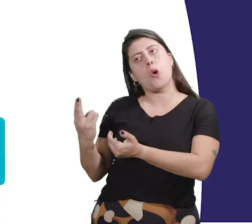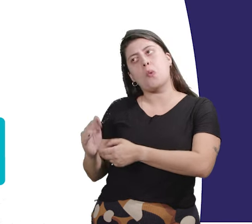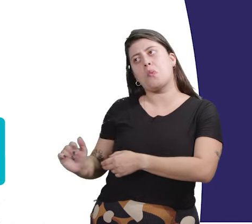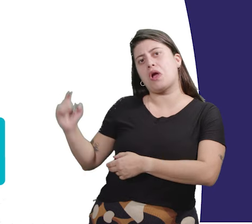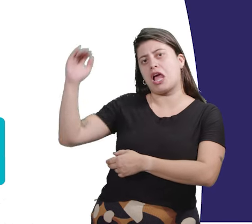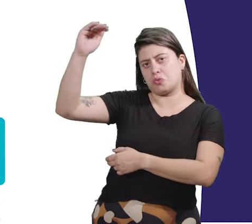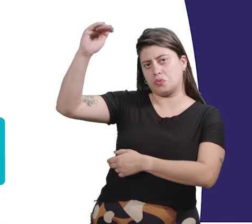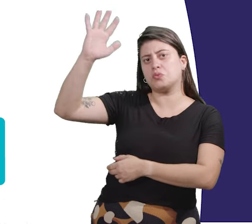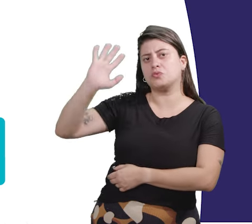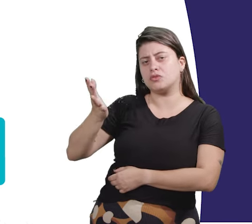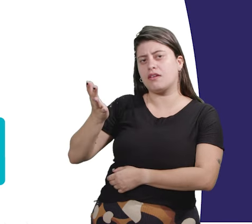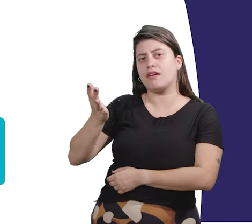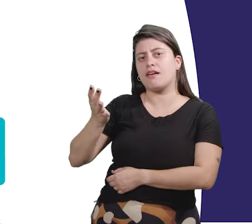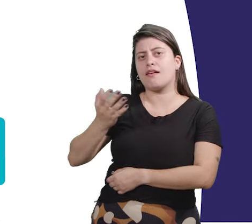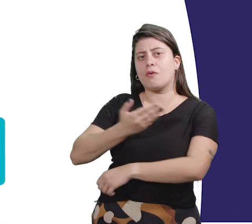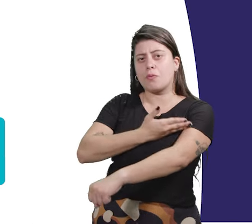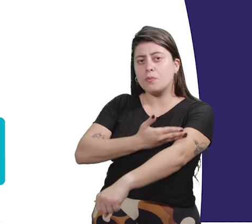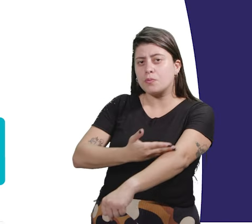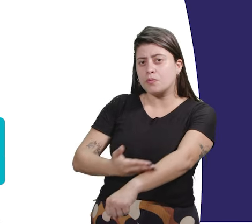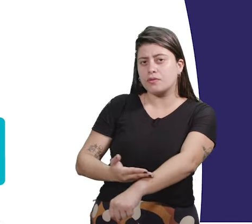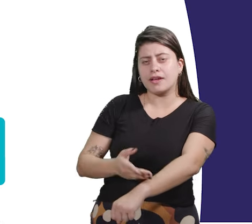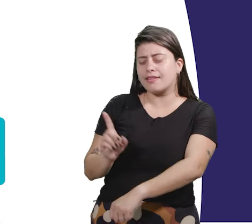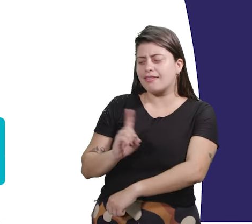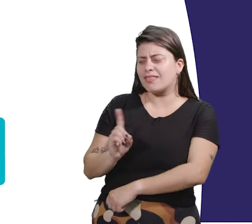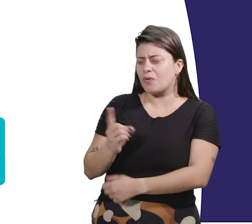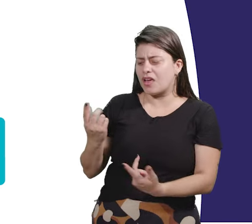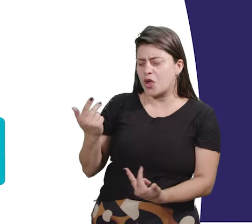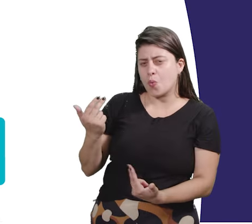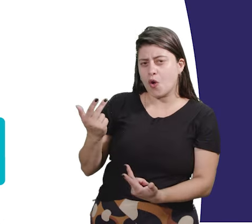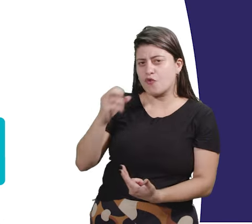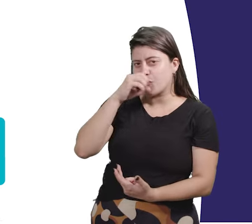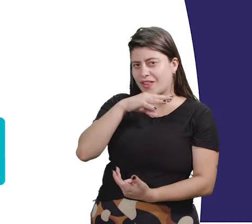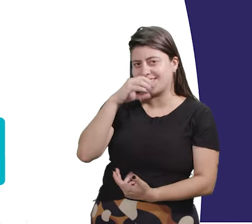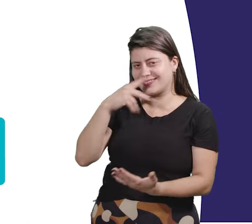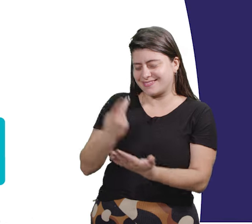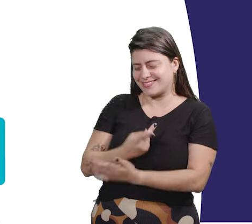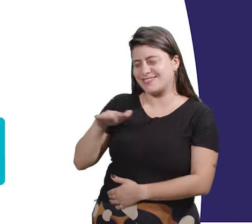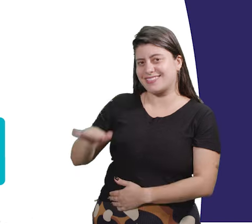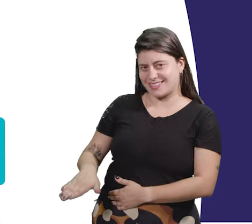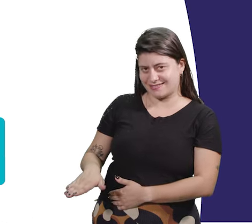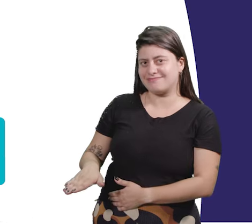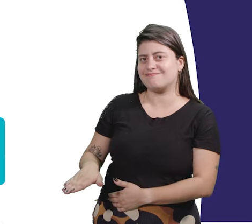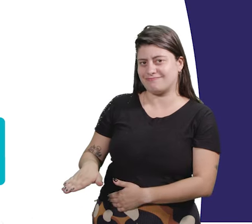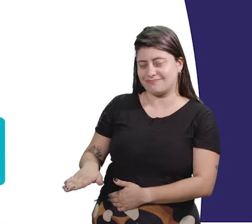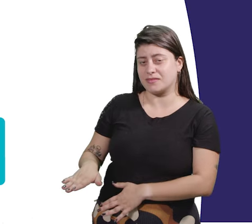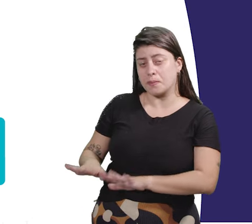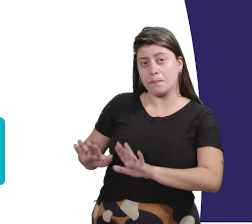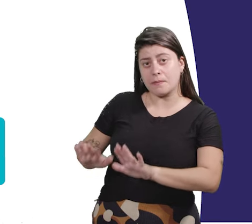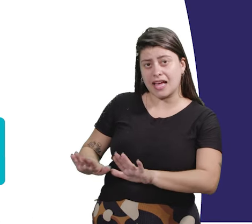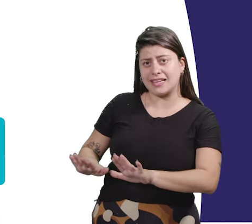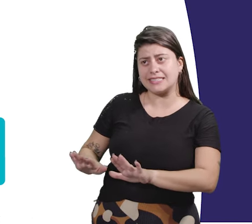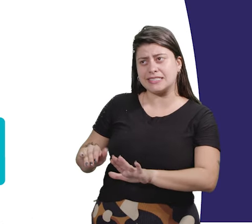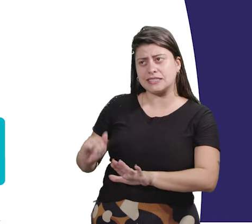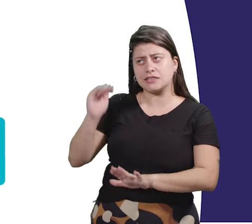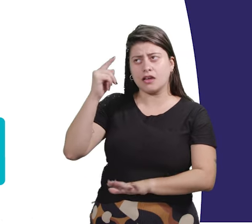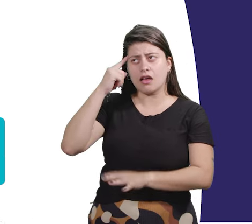comportamentos que não são iguais ao tipo de violência que foram expostas, mas que reagem às violências como